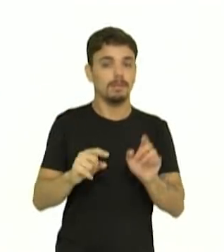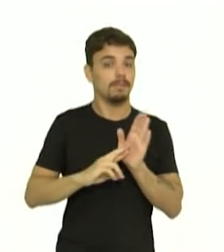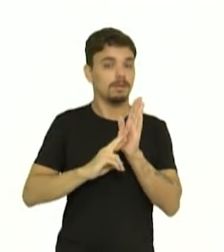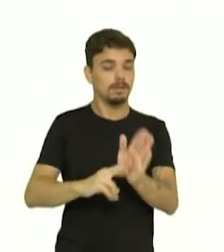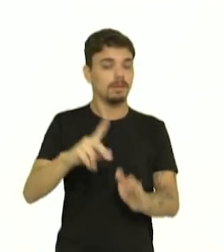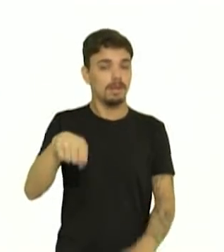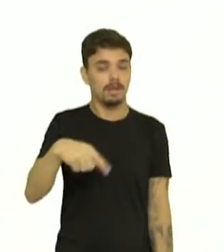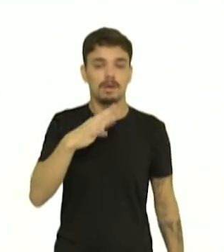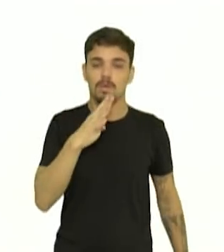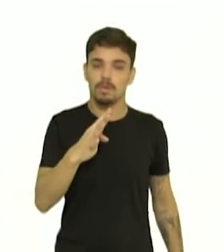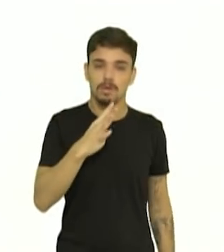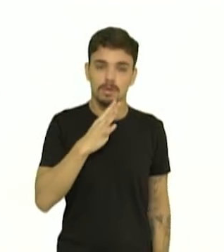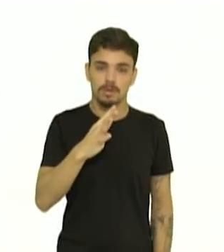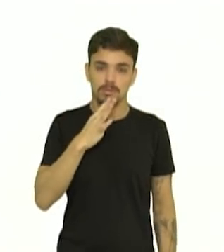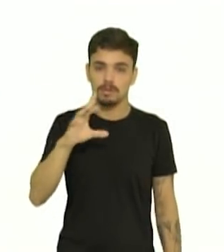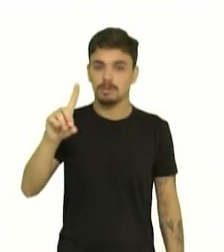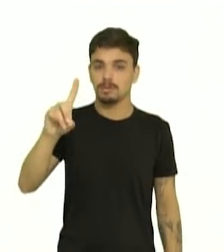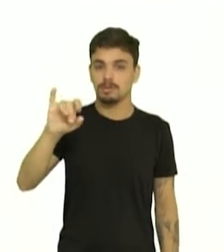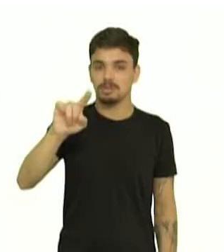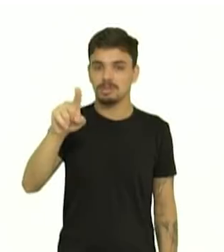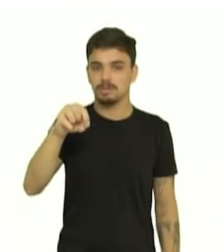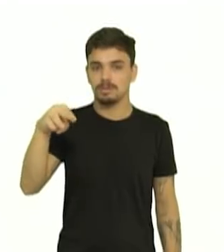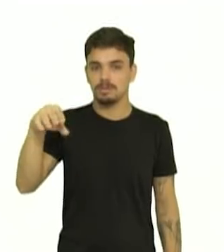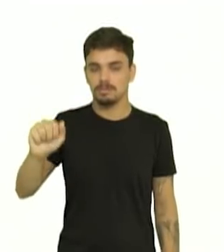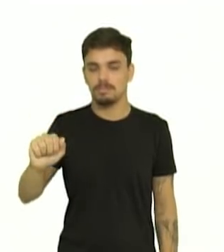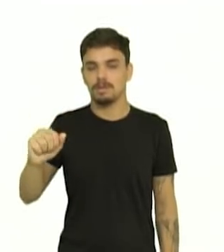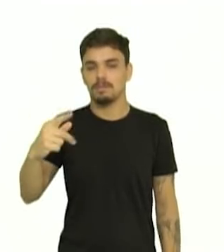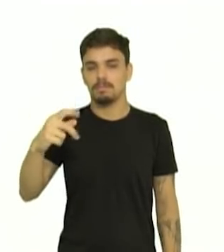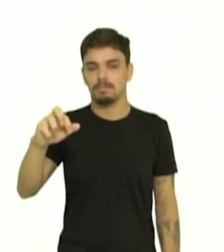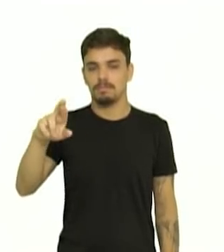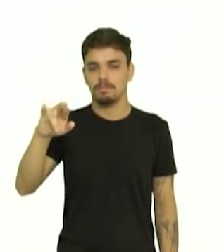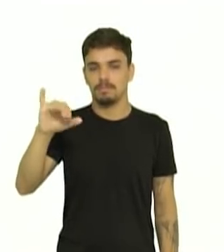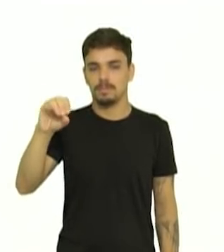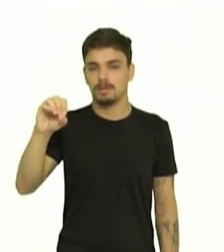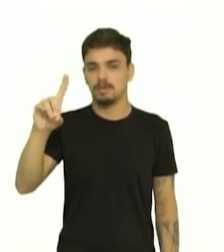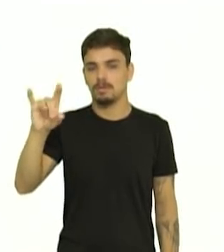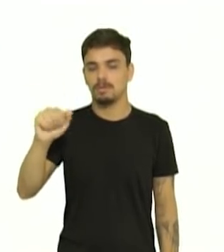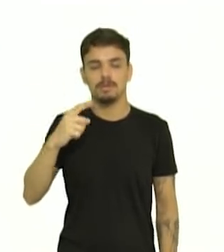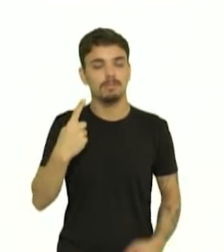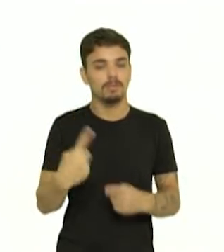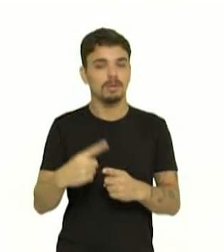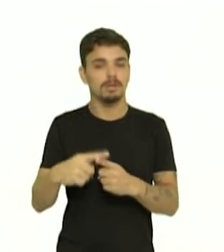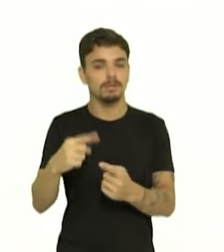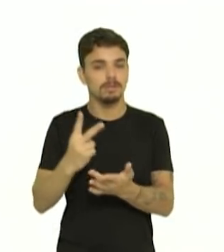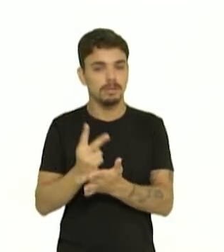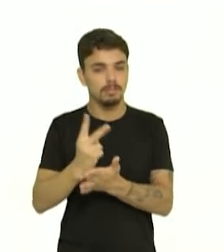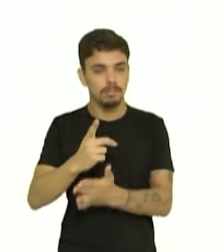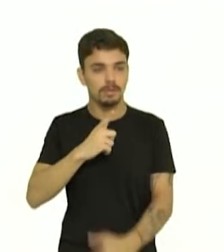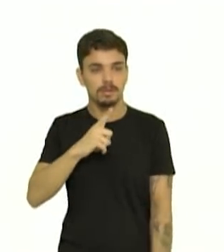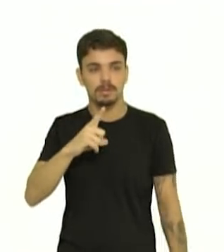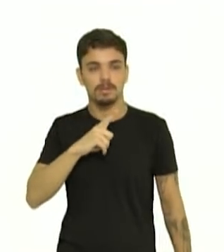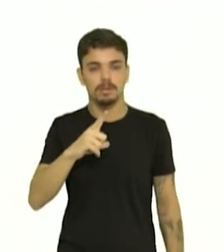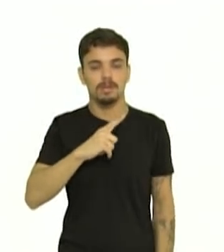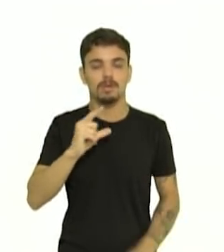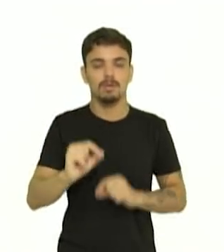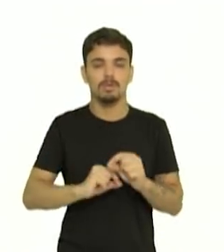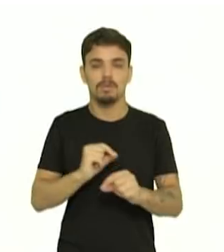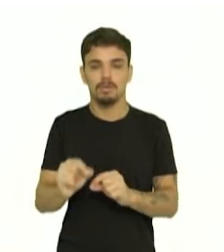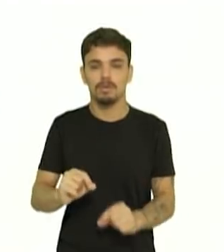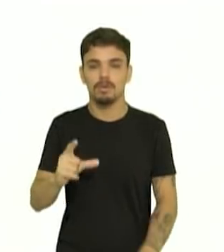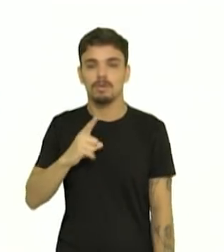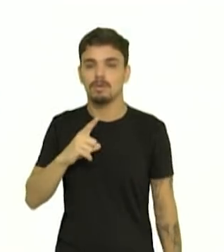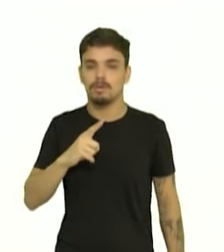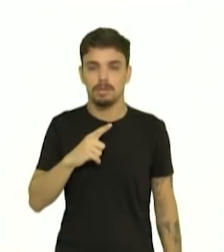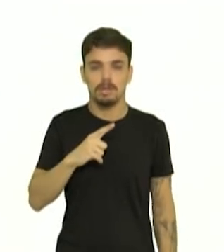conhecida como dízima periódica, pois nela sempre ocorre alguma sequência finita de algarismos. Finita quer dizer ou é